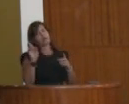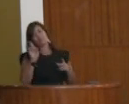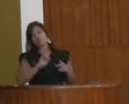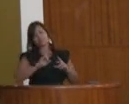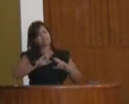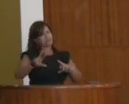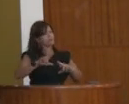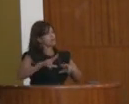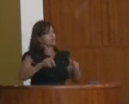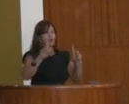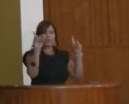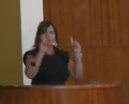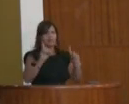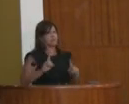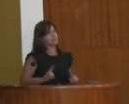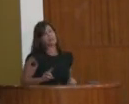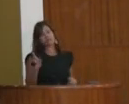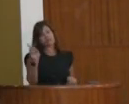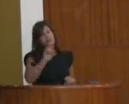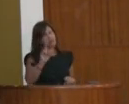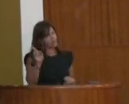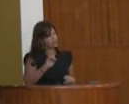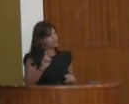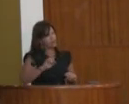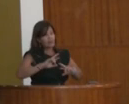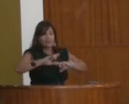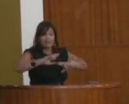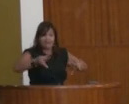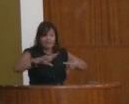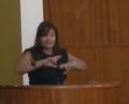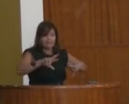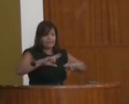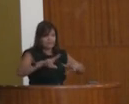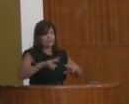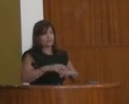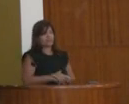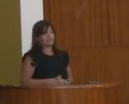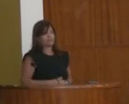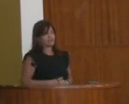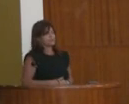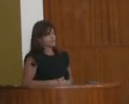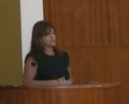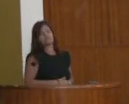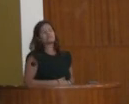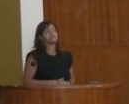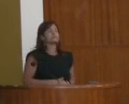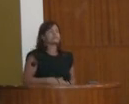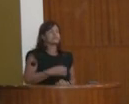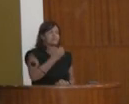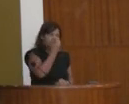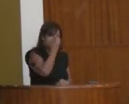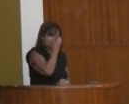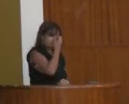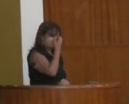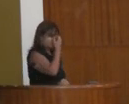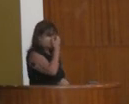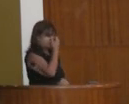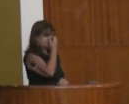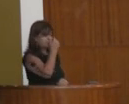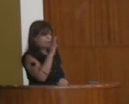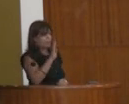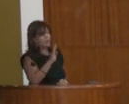deficiência, então ela não entra dentro dos critérios para a pessoa com deficiência. Ela tem direito ao BPC? Não.